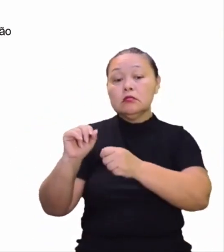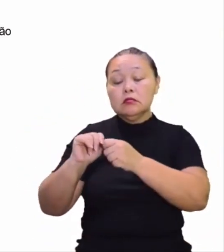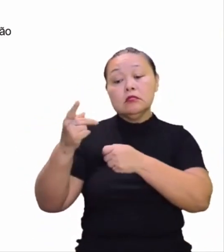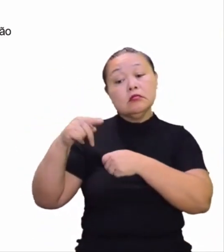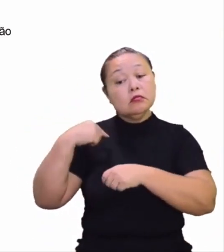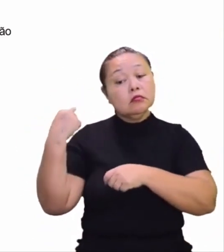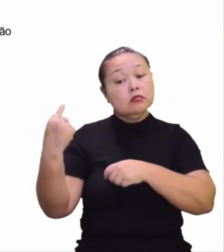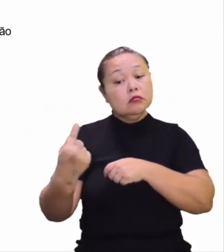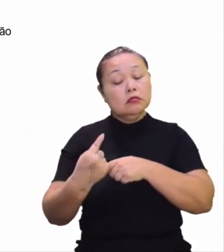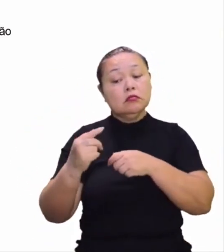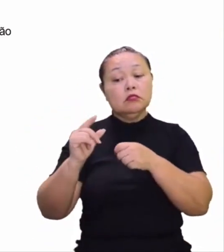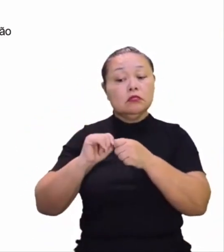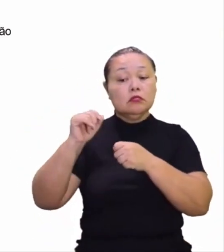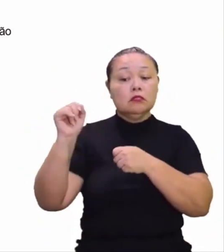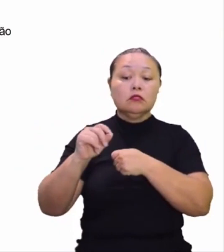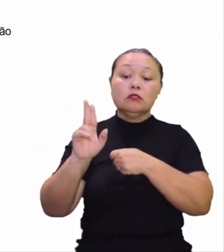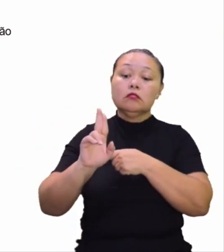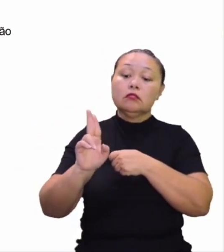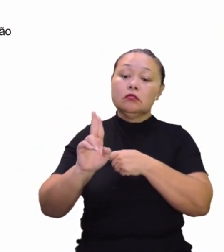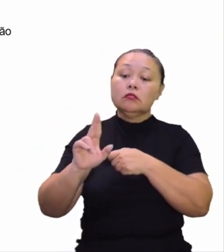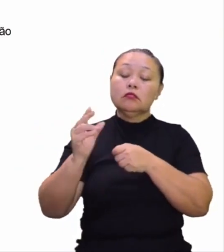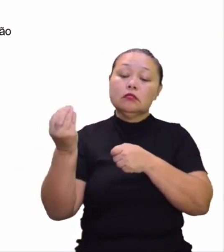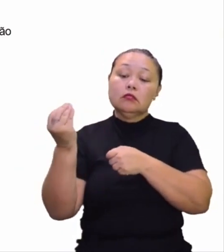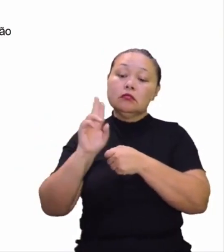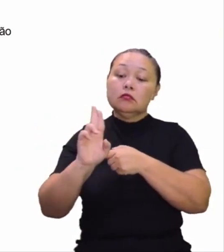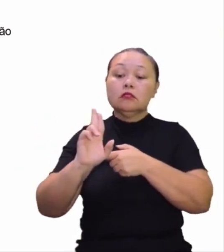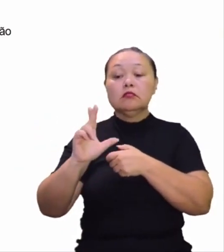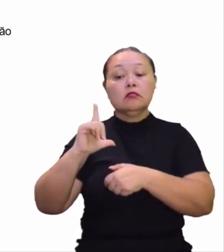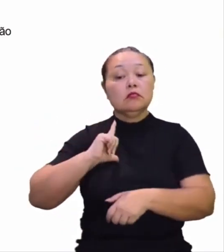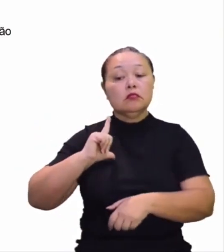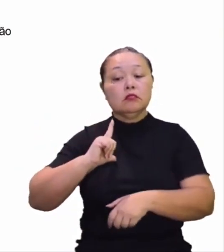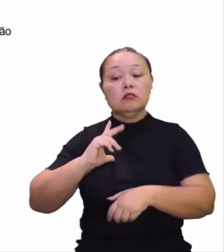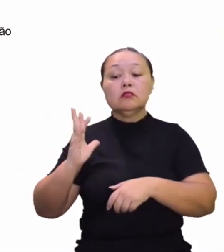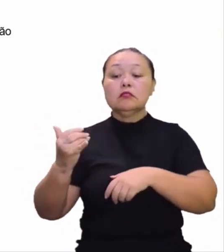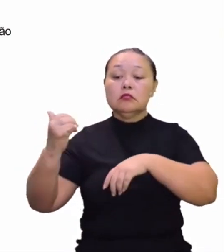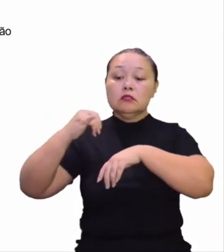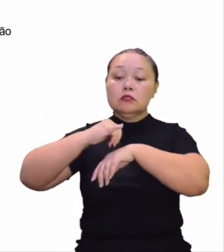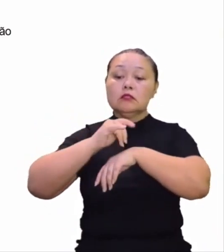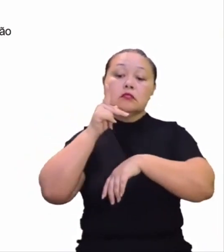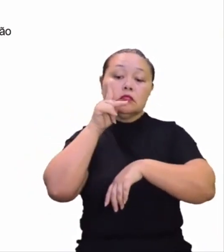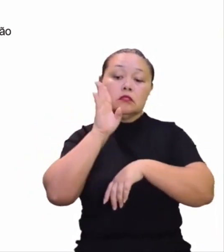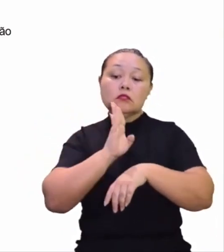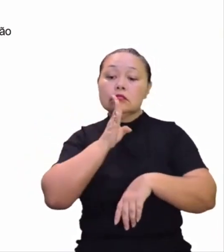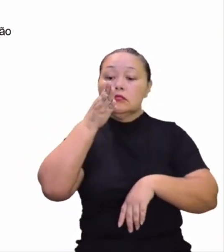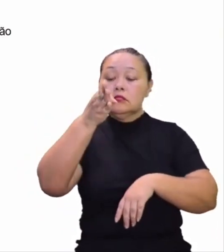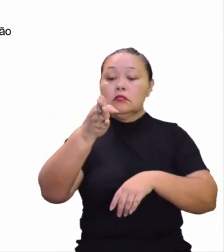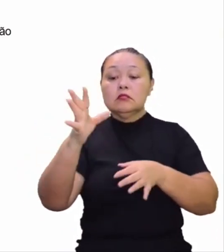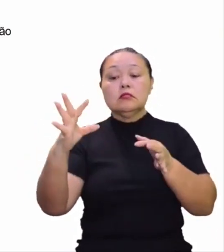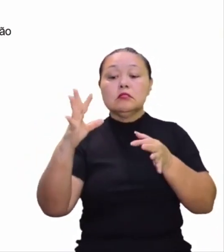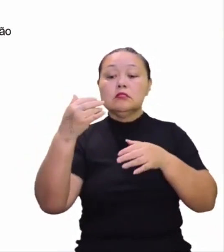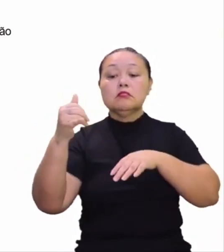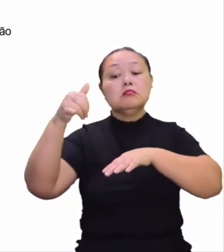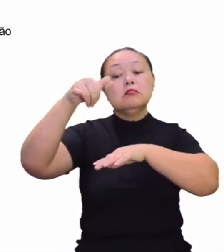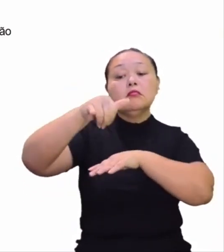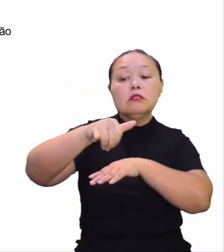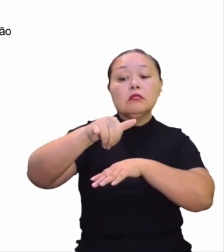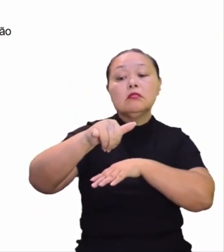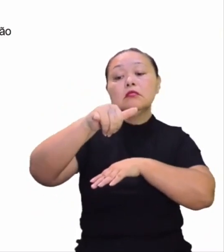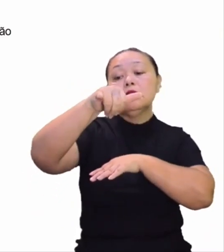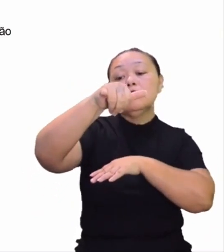aeroporto internacional, ele só tem um nome, porque a gente não tem voo direto aqui de Porto Velho, né, professor Jorge? Faz conexões